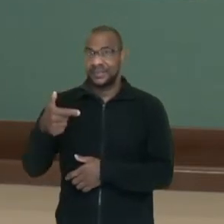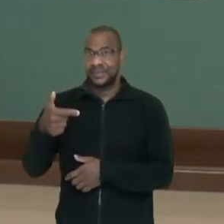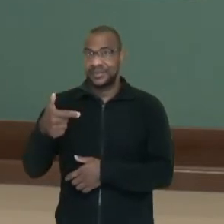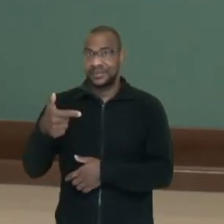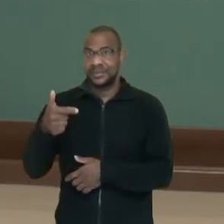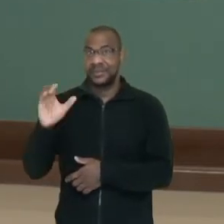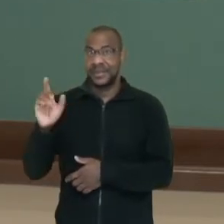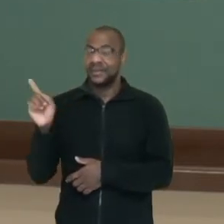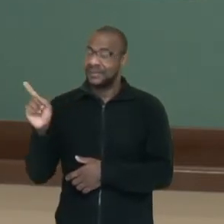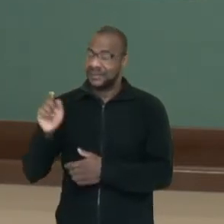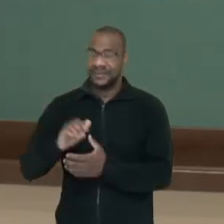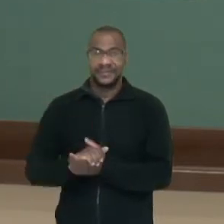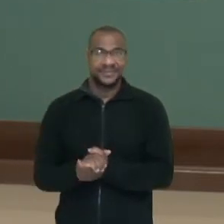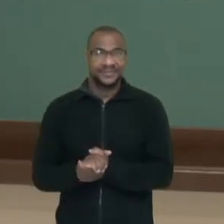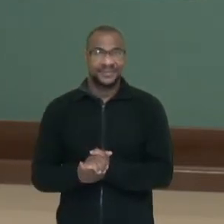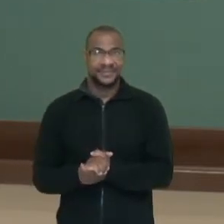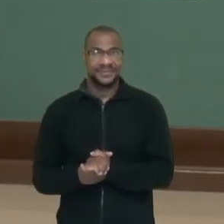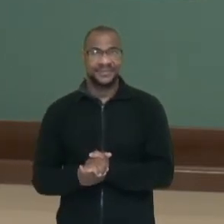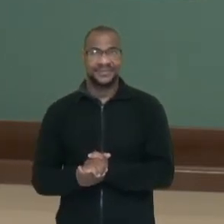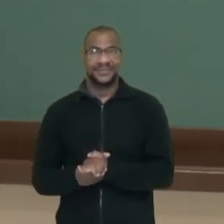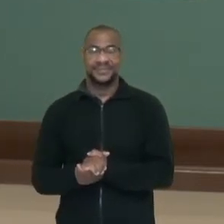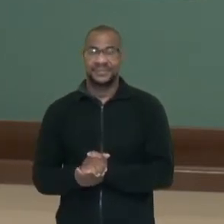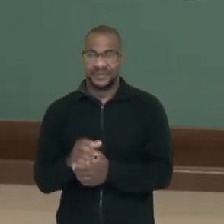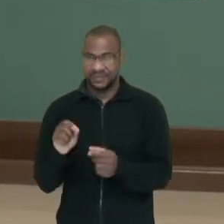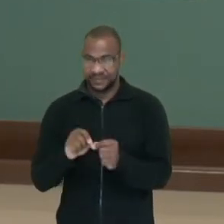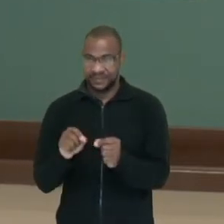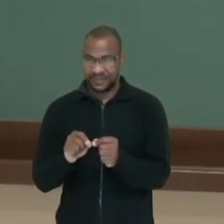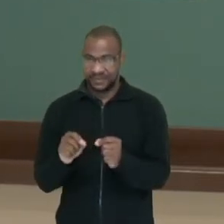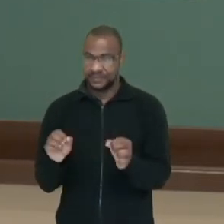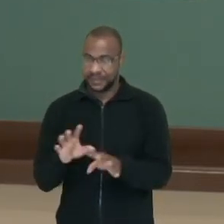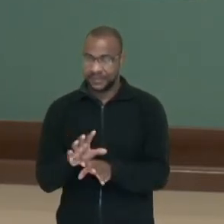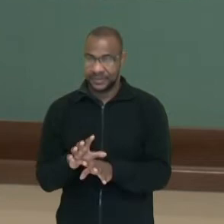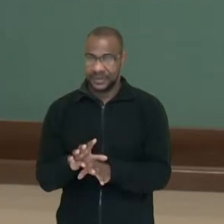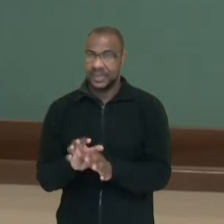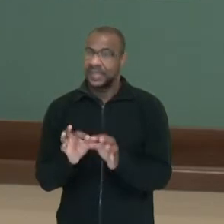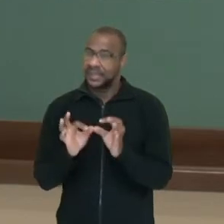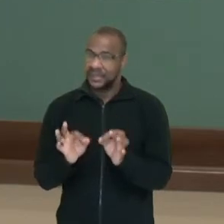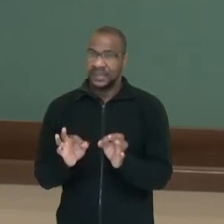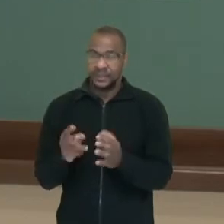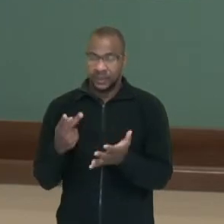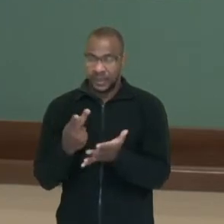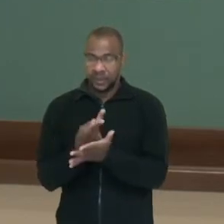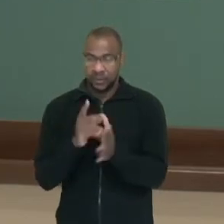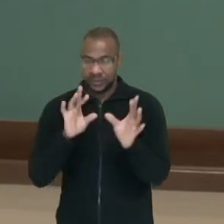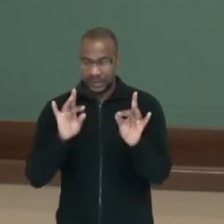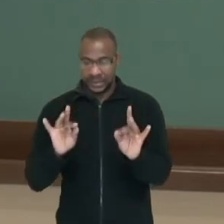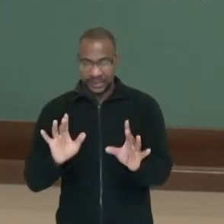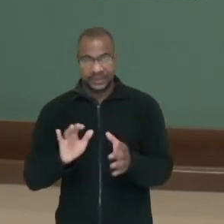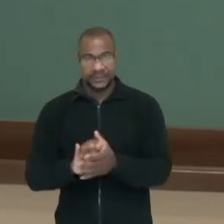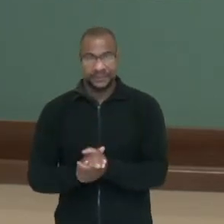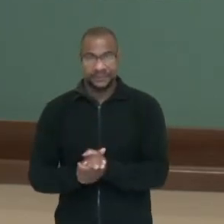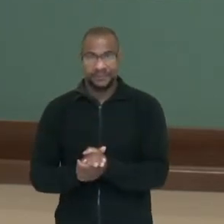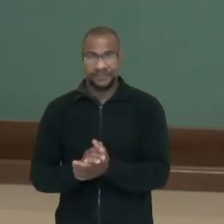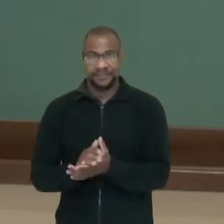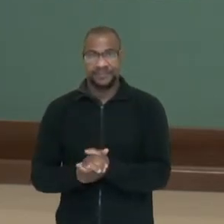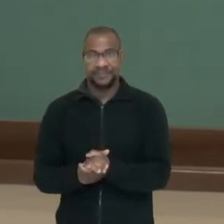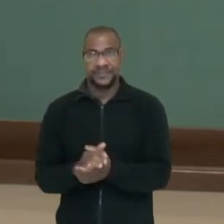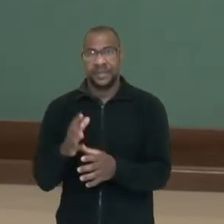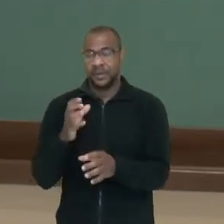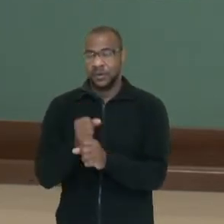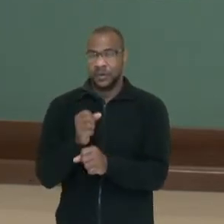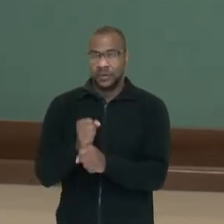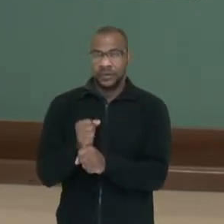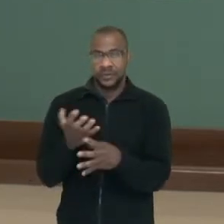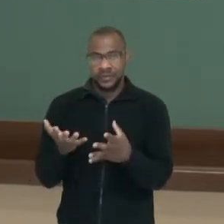tinha feito isso? Se não tinha, olha aí, ó. Com certeza você errou só um detalhezinho, ó. Uma continha, né, de